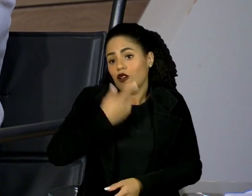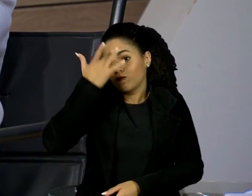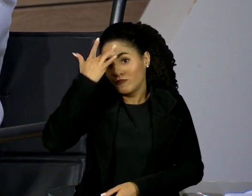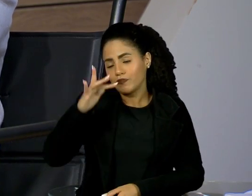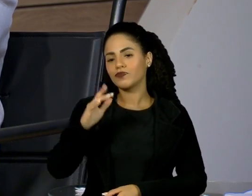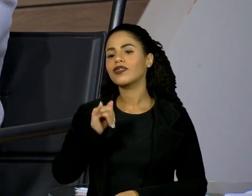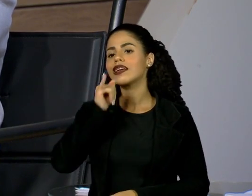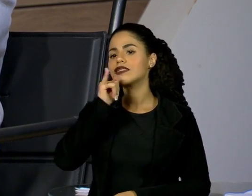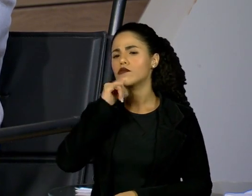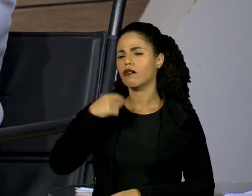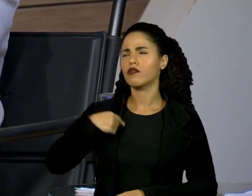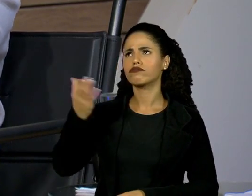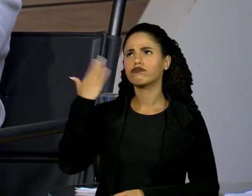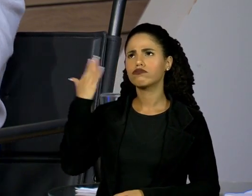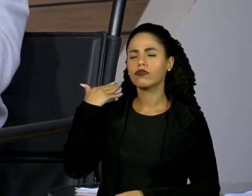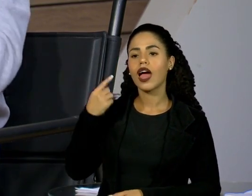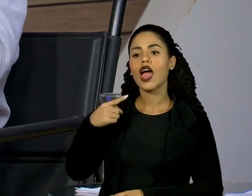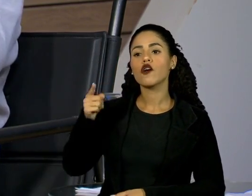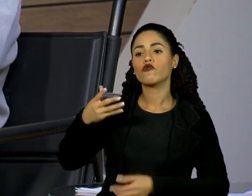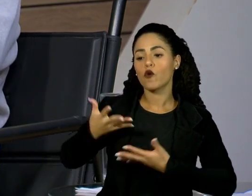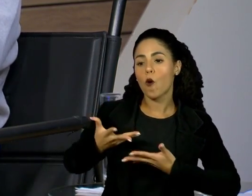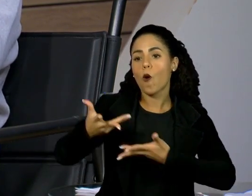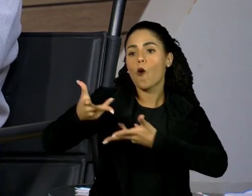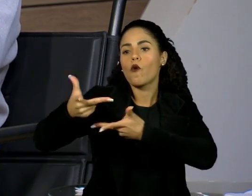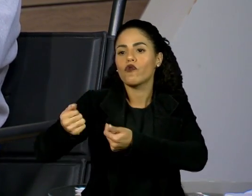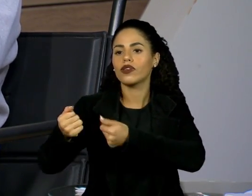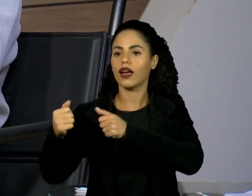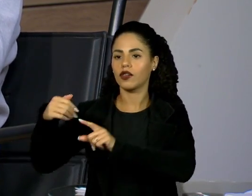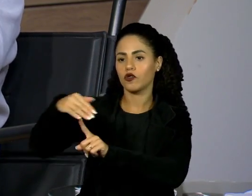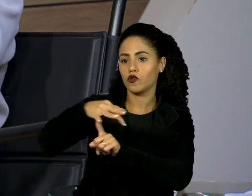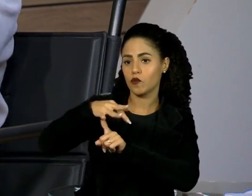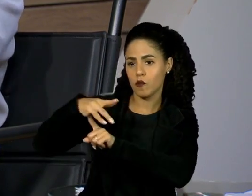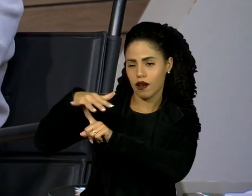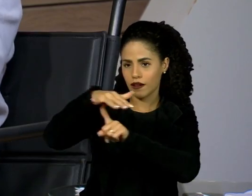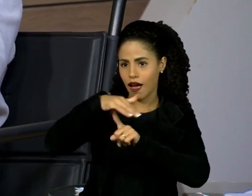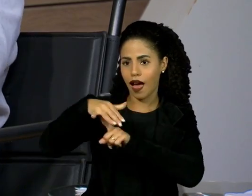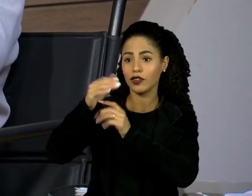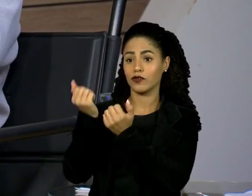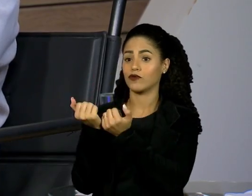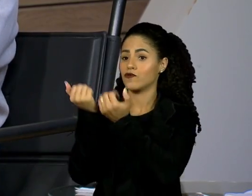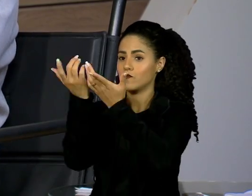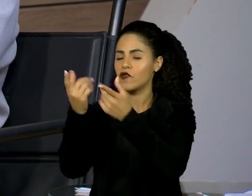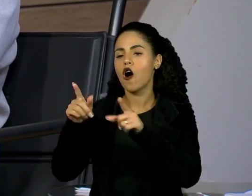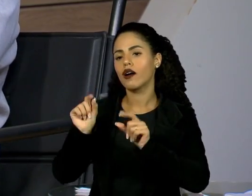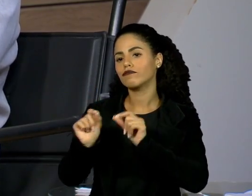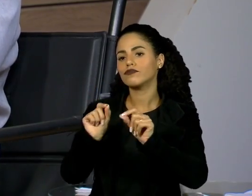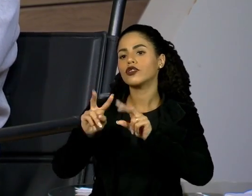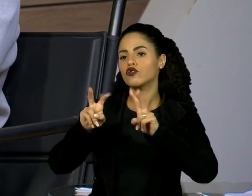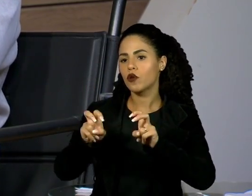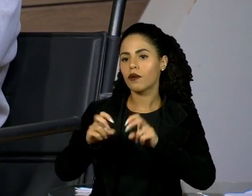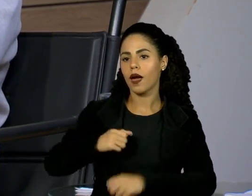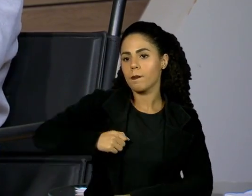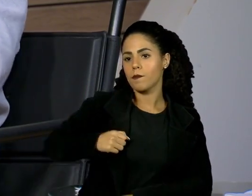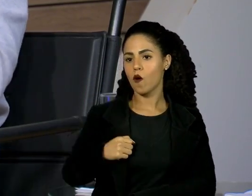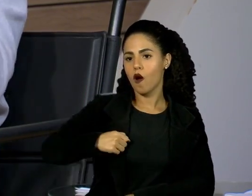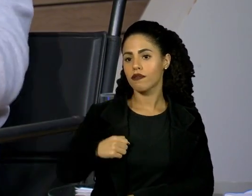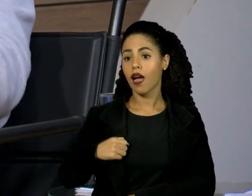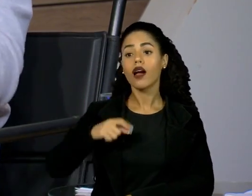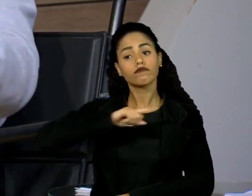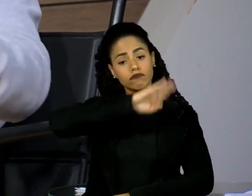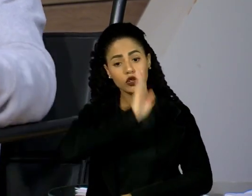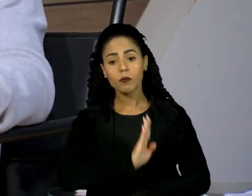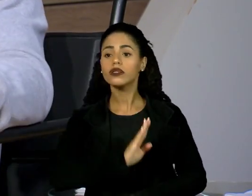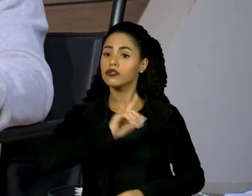fui convidado para participar de uma feira, Festa Internacional de Bogotá. E o Brasil era o